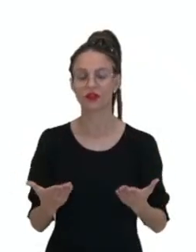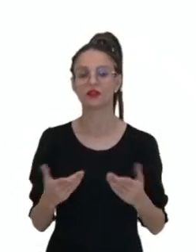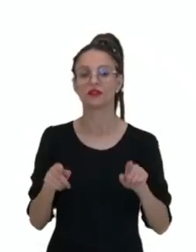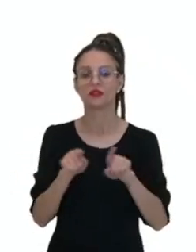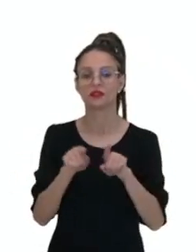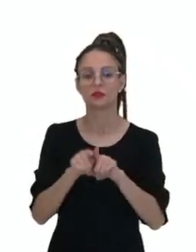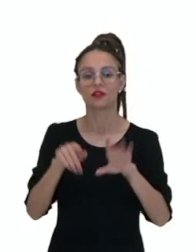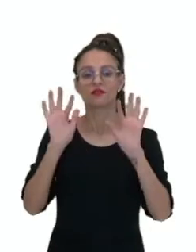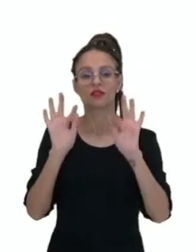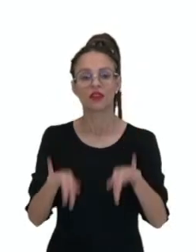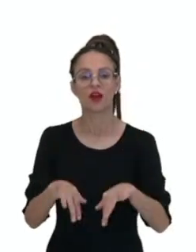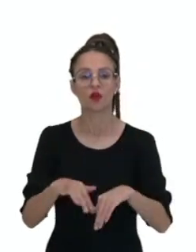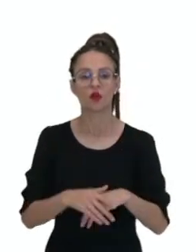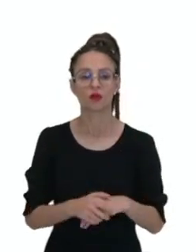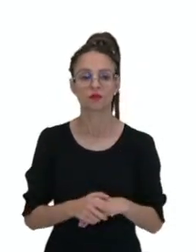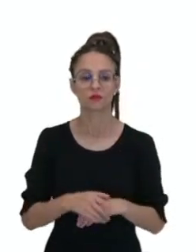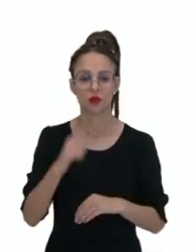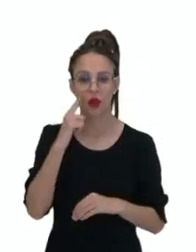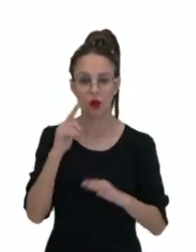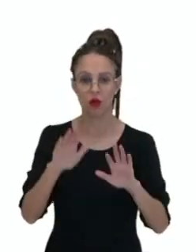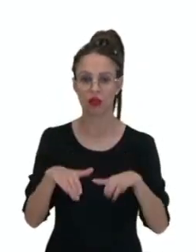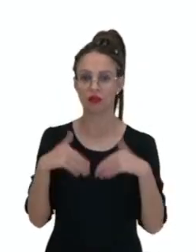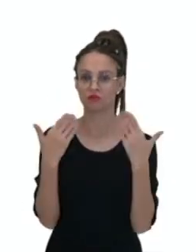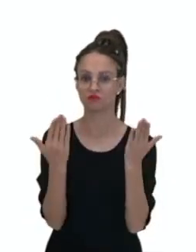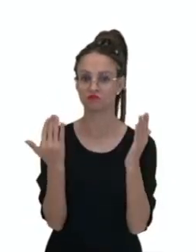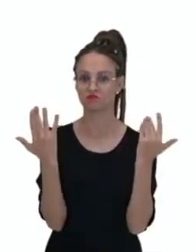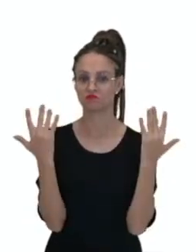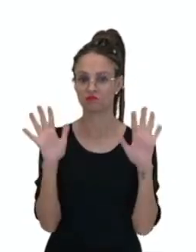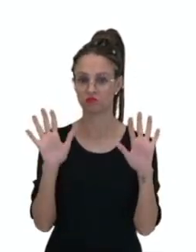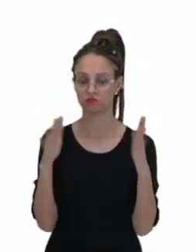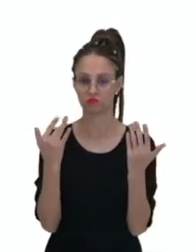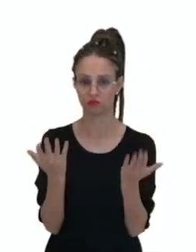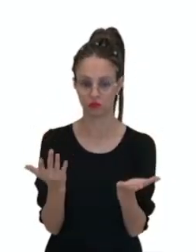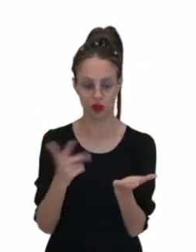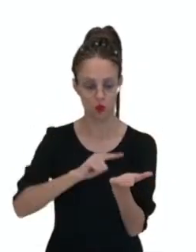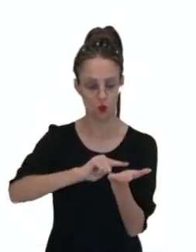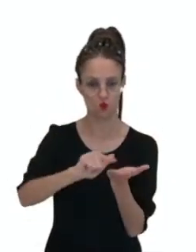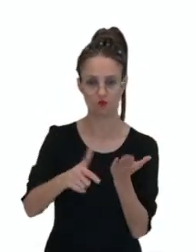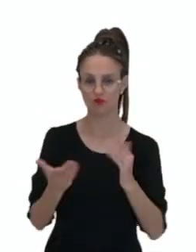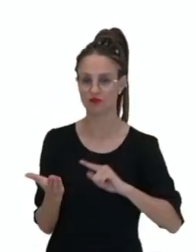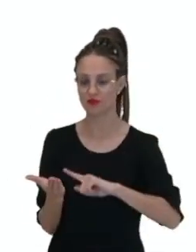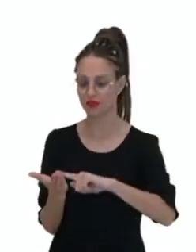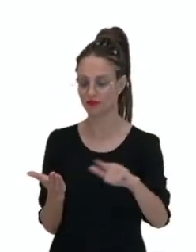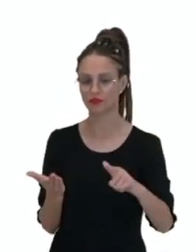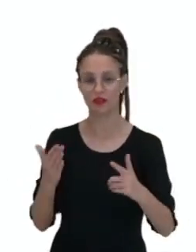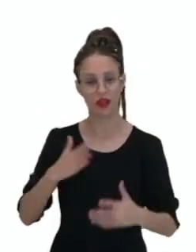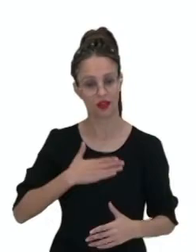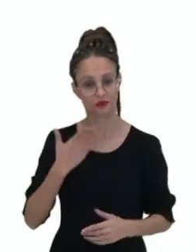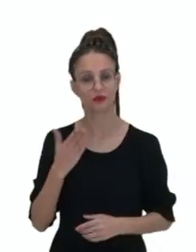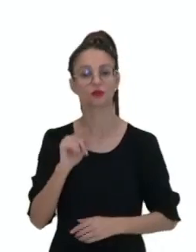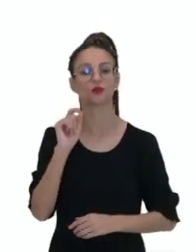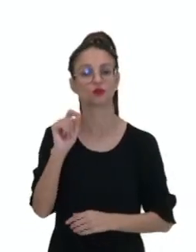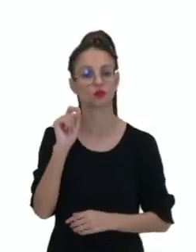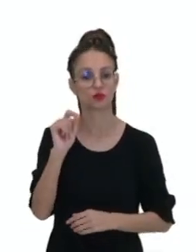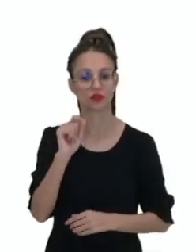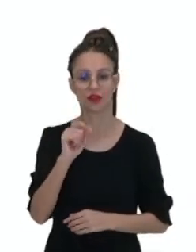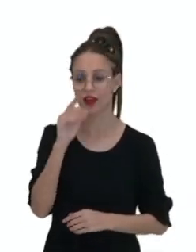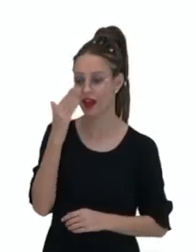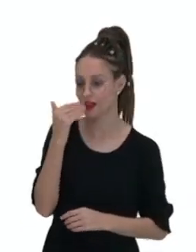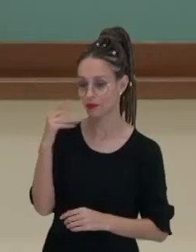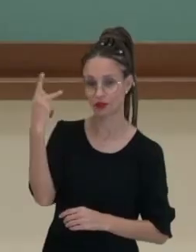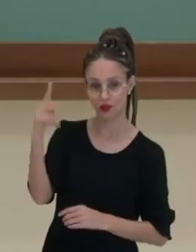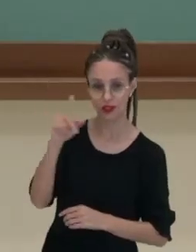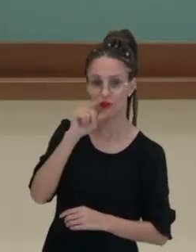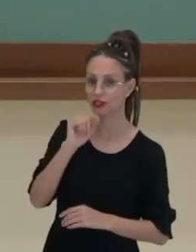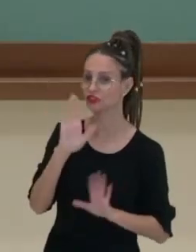coloca finalmente assim: e olhas então essas tuas mãos vazias no maravilhoso espanto de saberes que o alimento deles